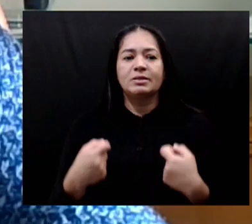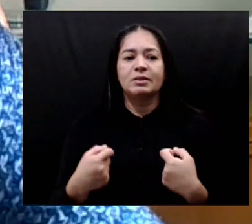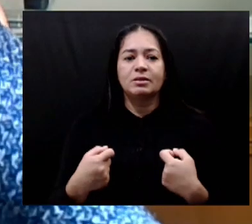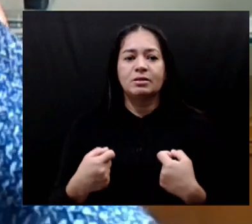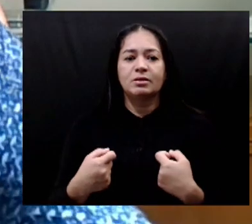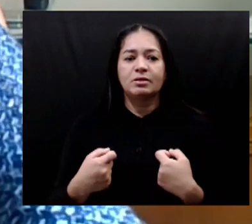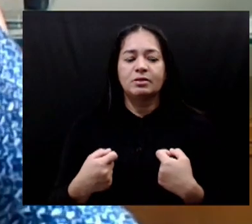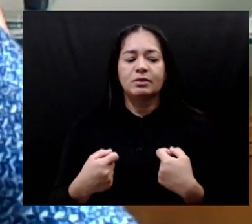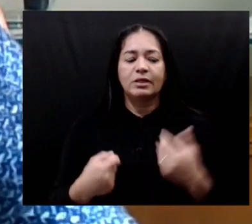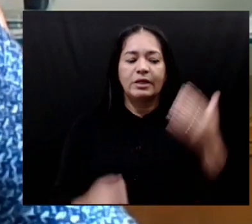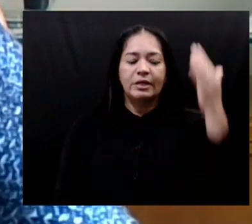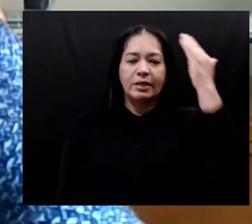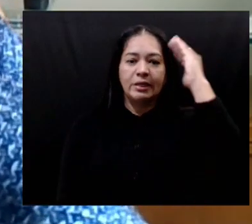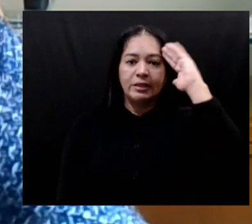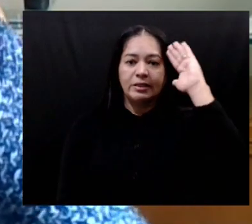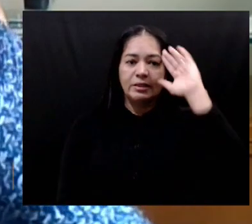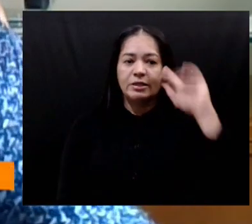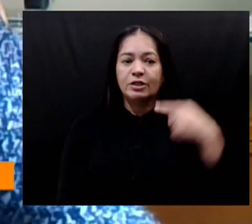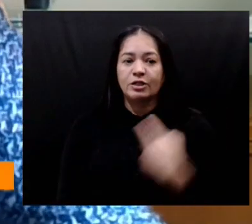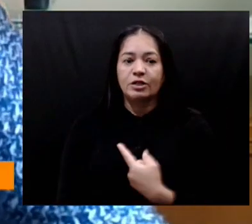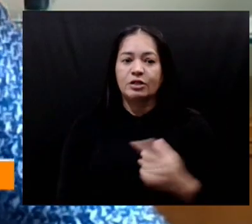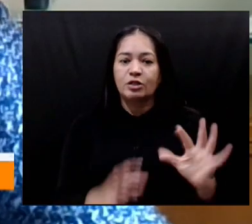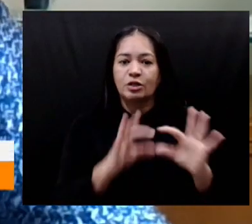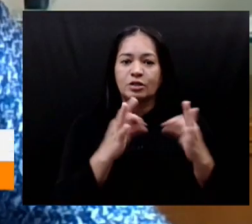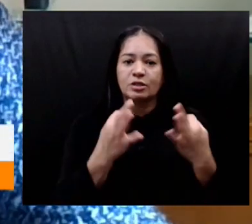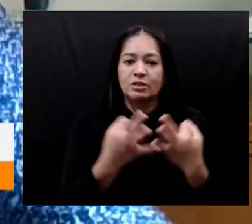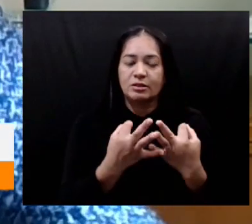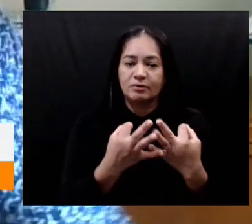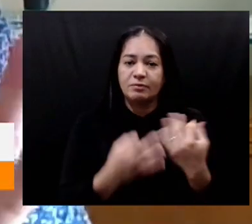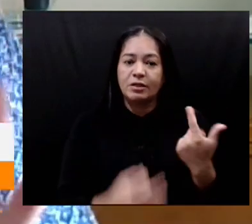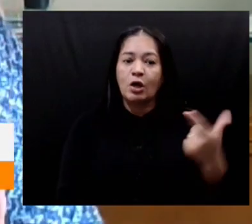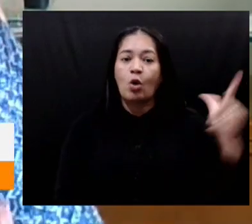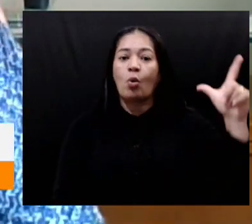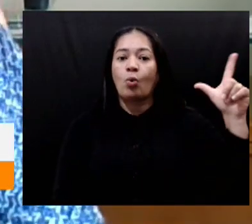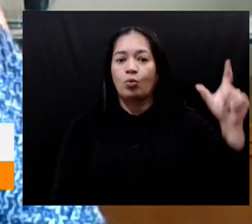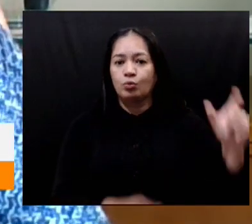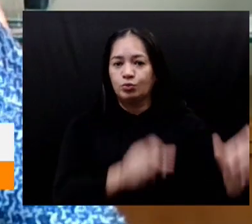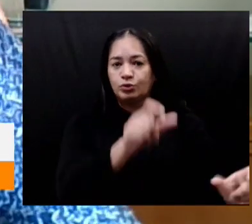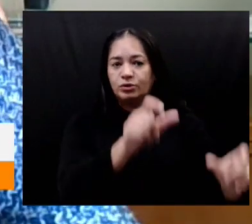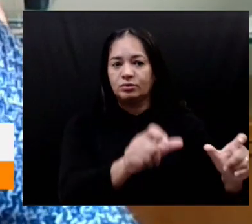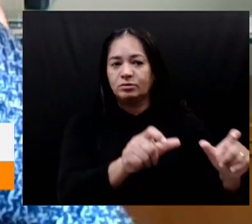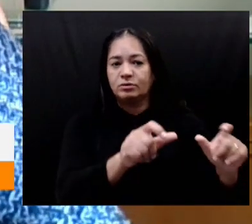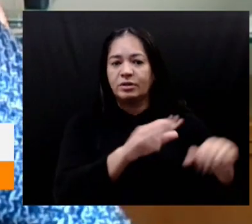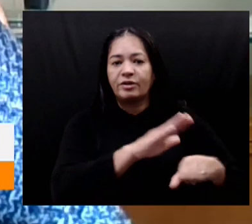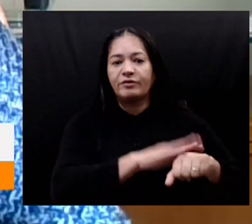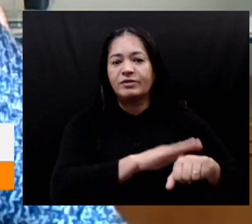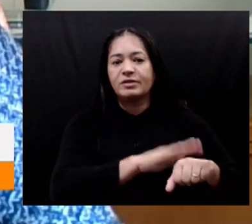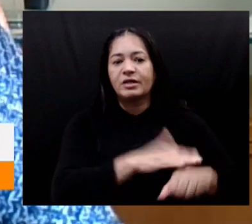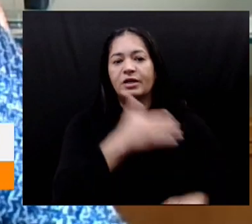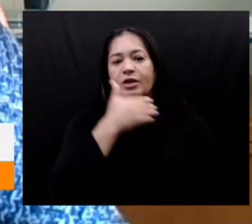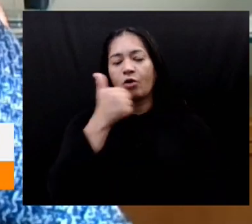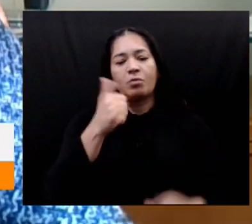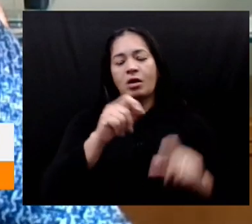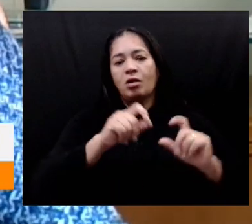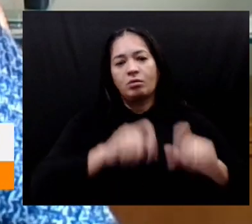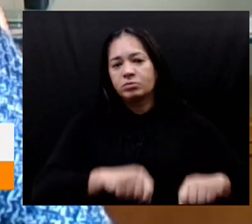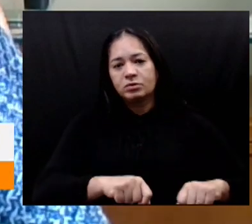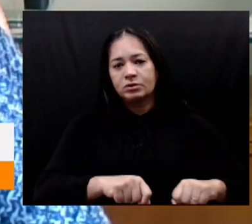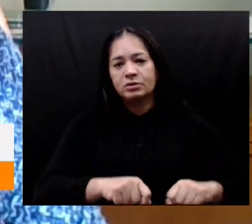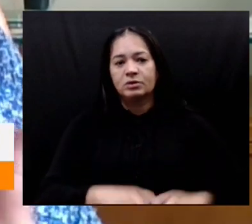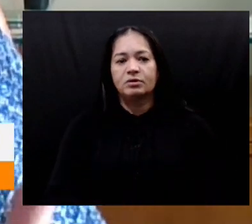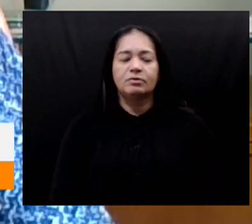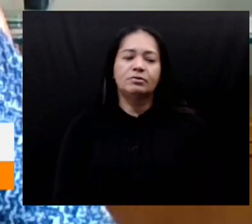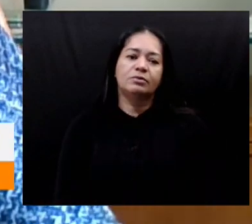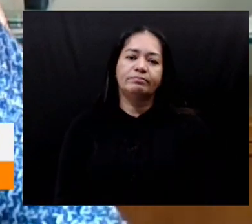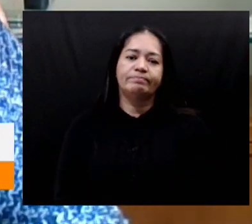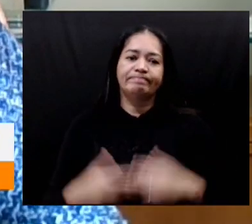nossos pais são outras pessoas e que fizeram o melhor que puderam. Então, se